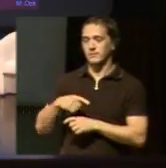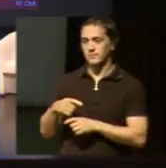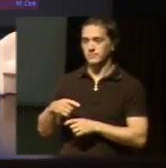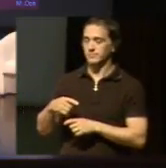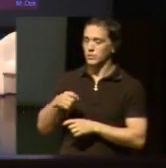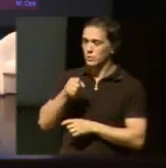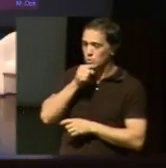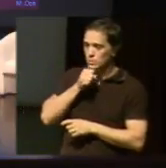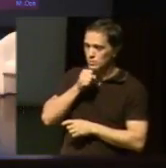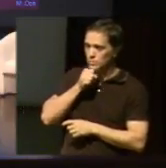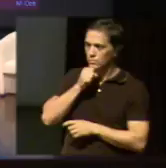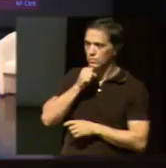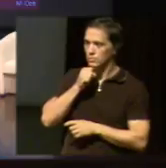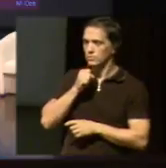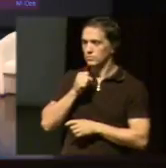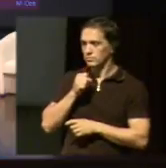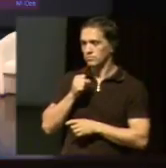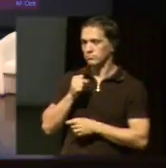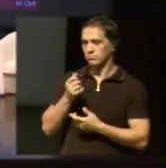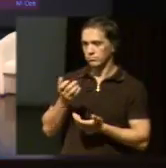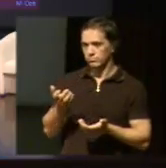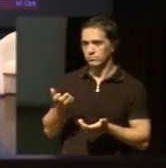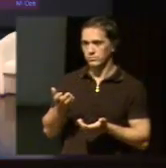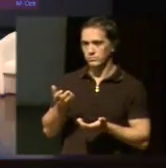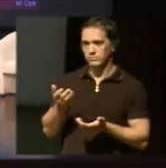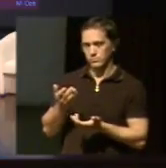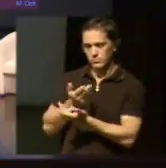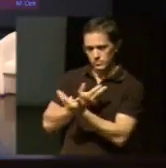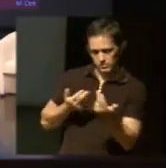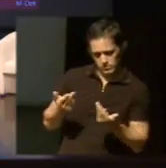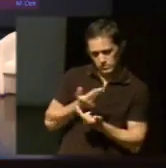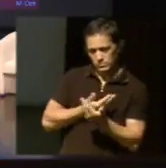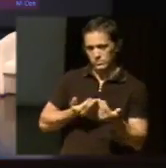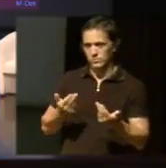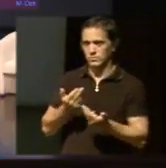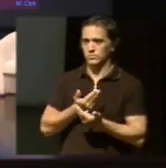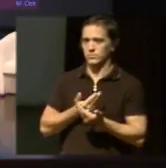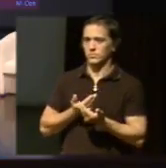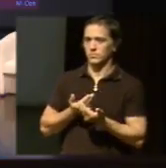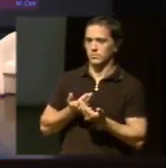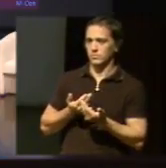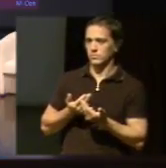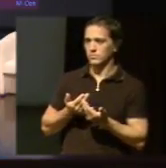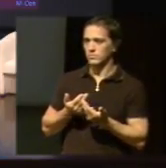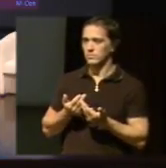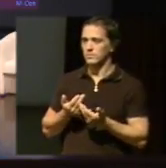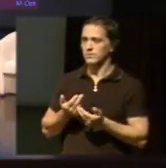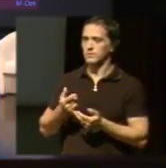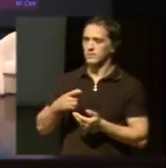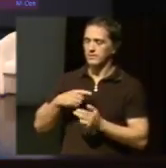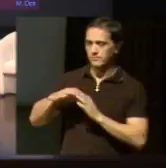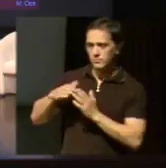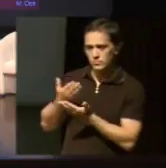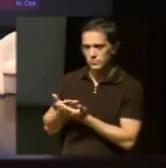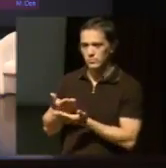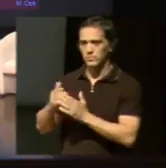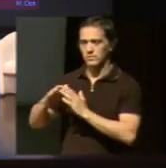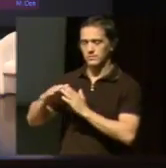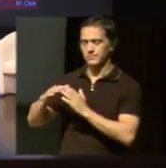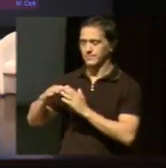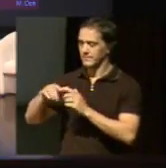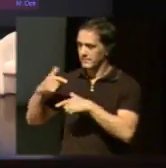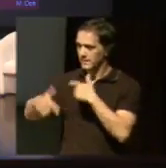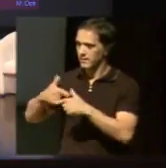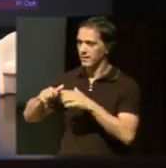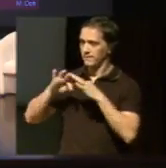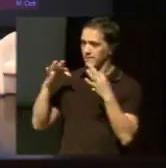idosos, que são gente como nós também, que passaram pela escola, tinham trabalho, tinham